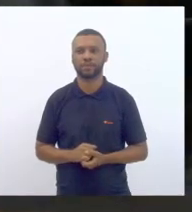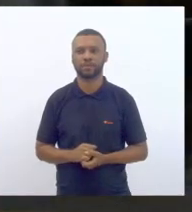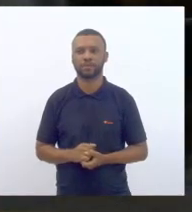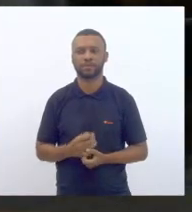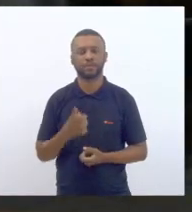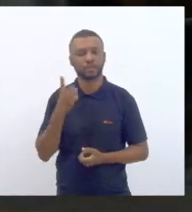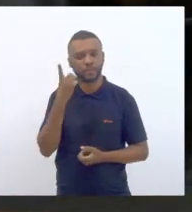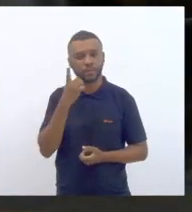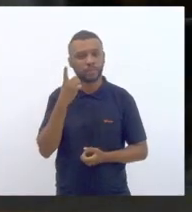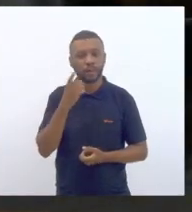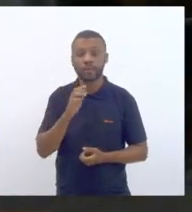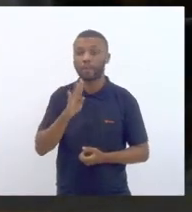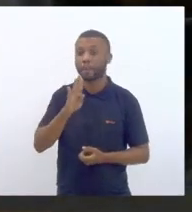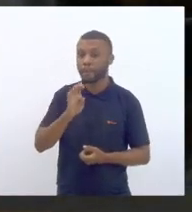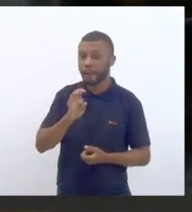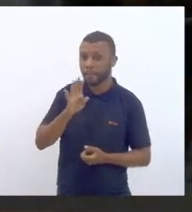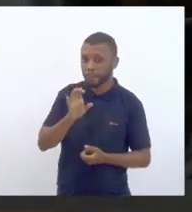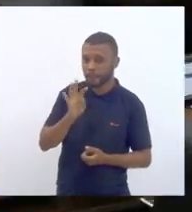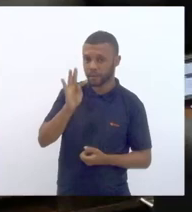Deputado Bebeto.